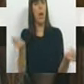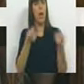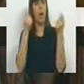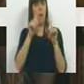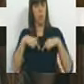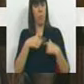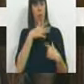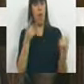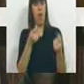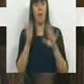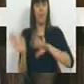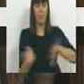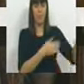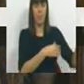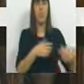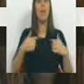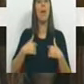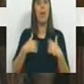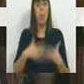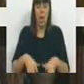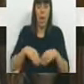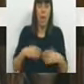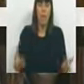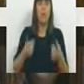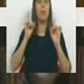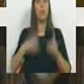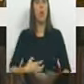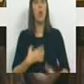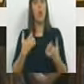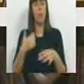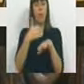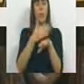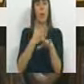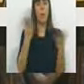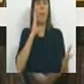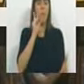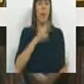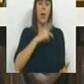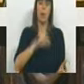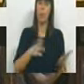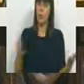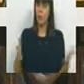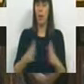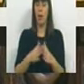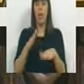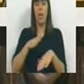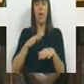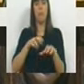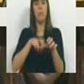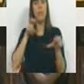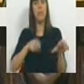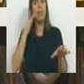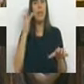propaganda. Mas enfim, passando por cima disso, eu admito que a partir do conforto de um gabinete do Banco de Portugal, a saída